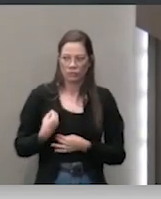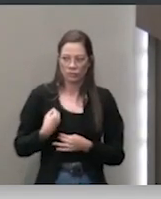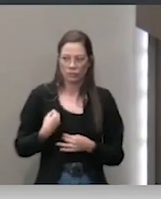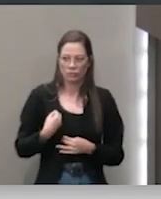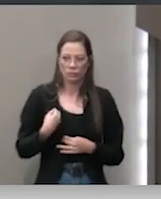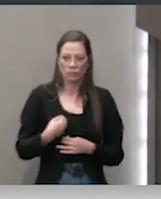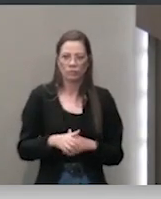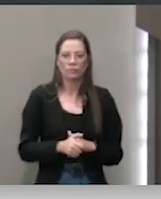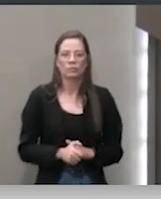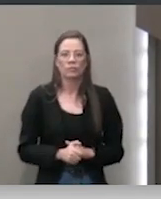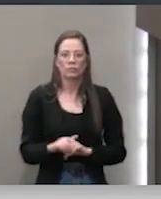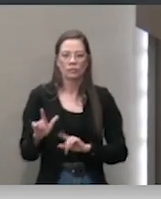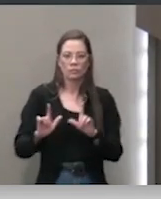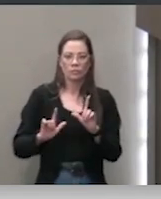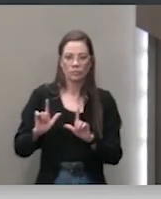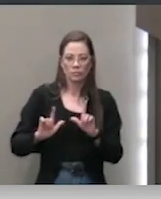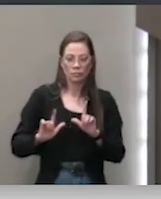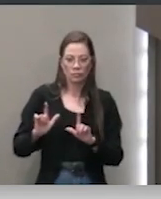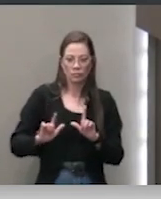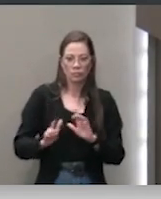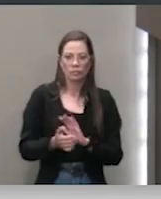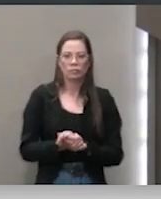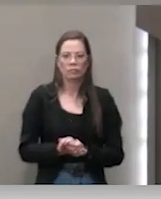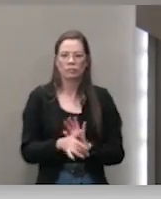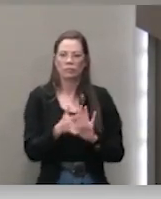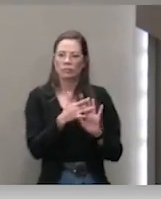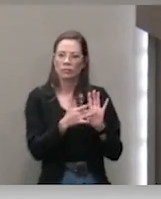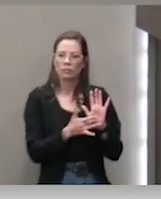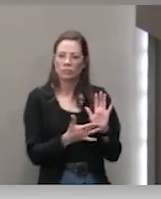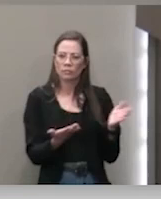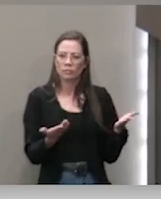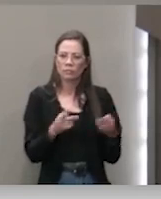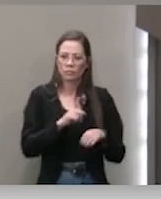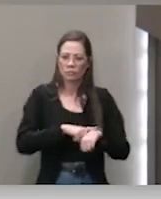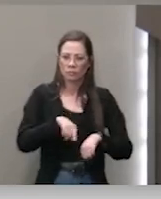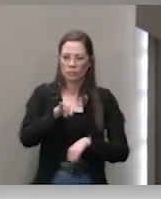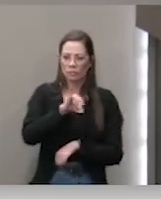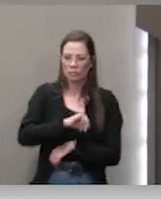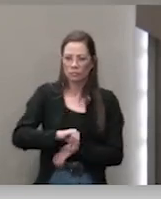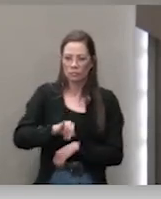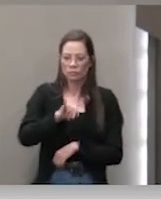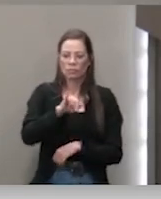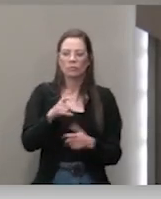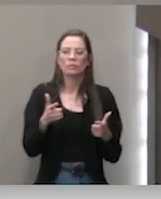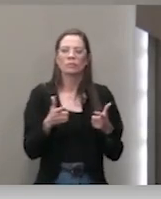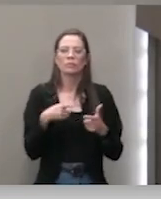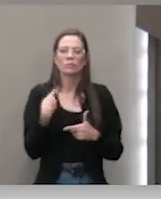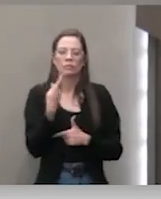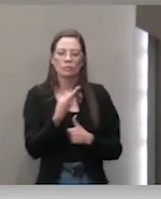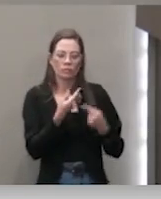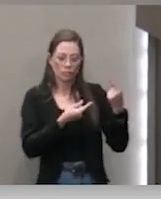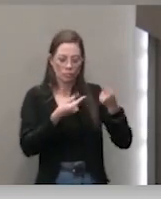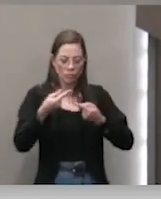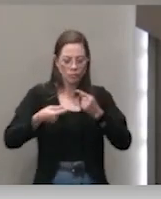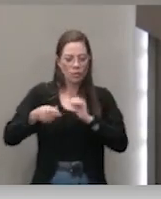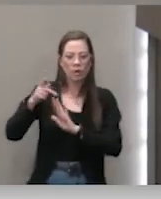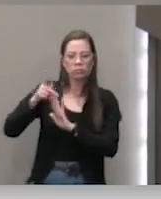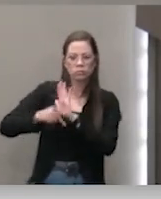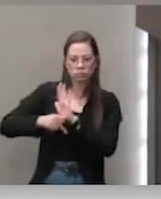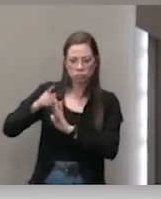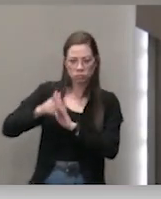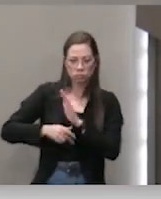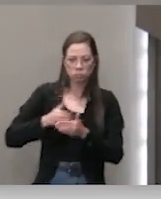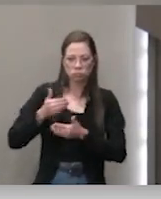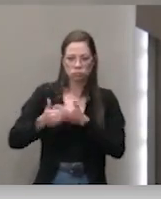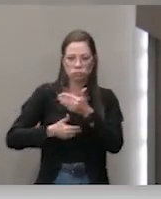da TV Câmara. A pauta é um momento importante onde nós aqui discutimos os projetos que